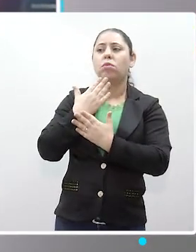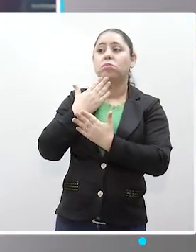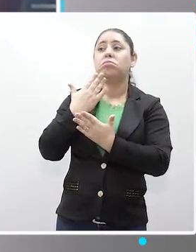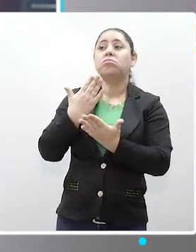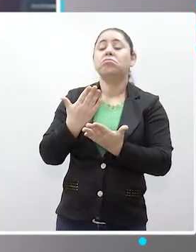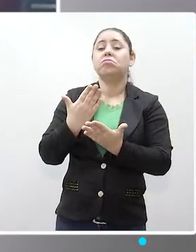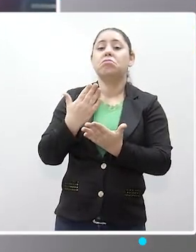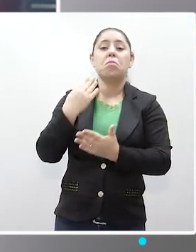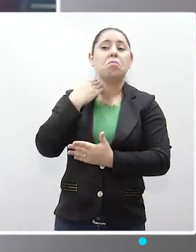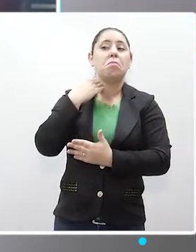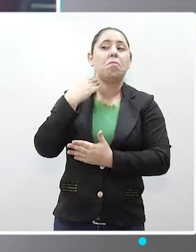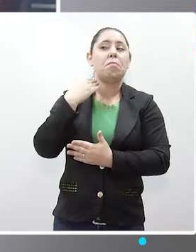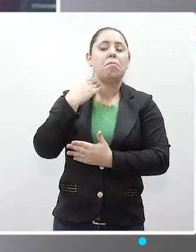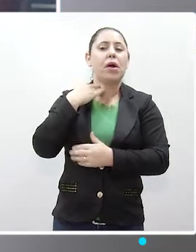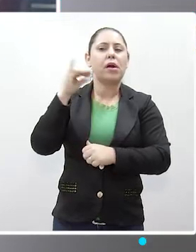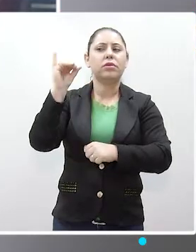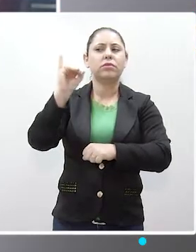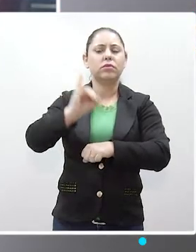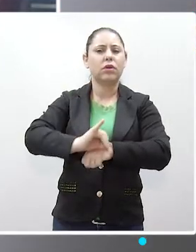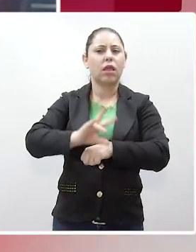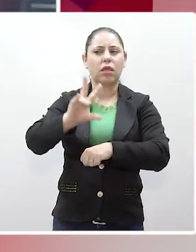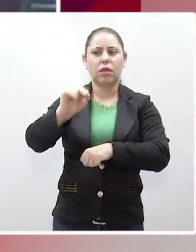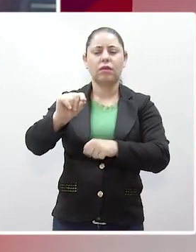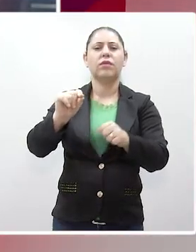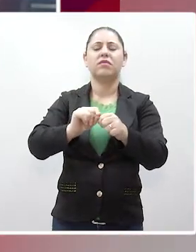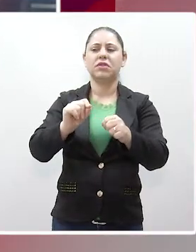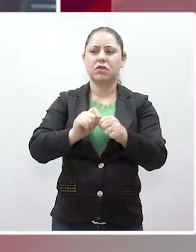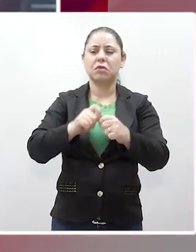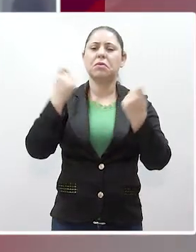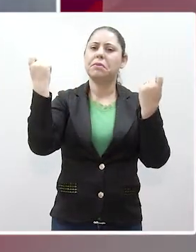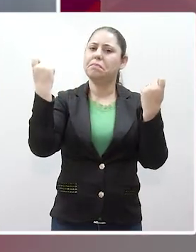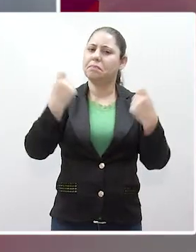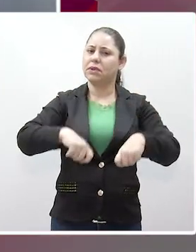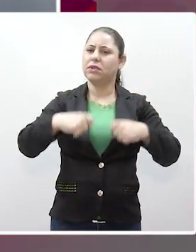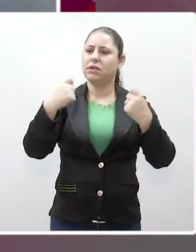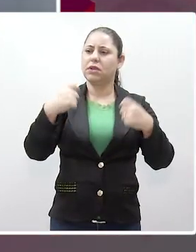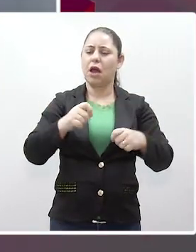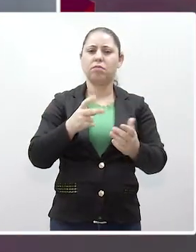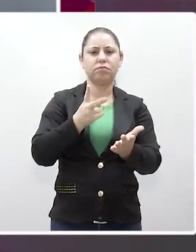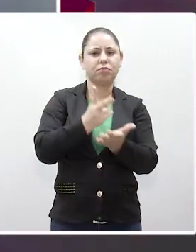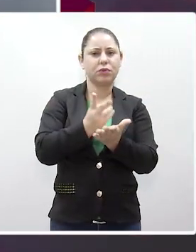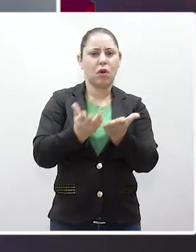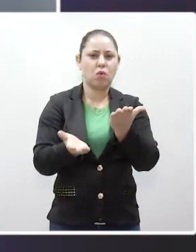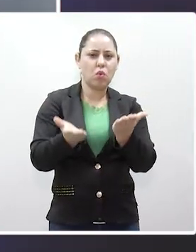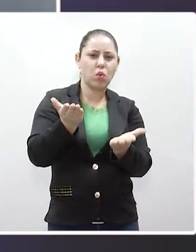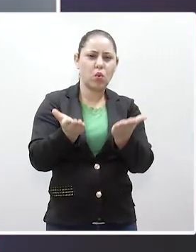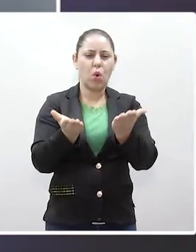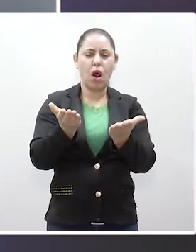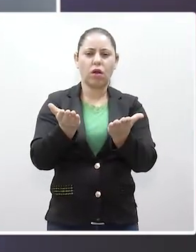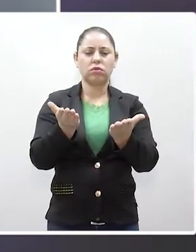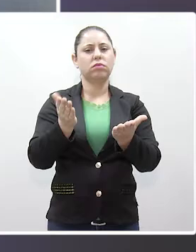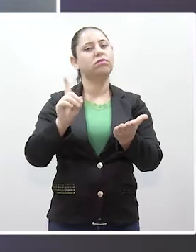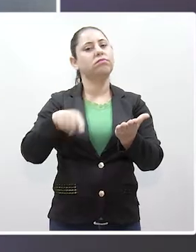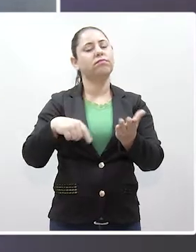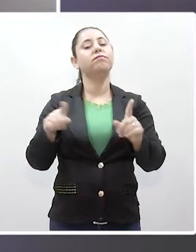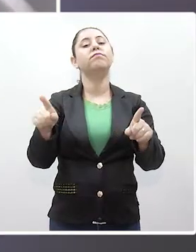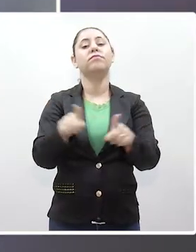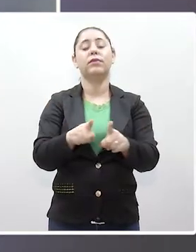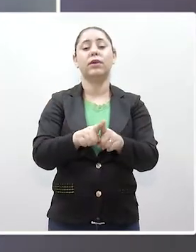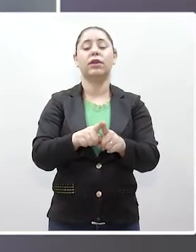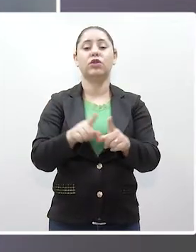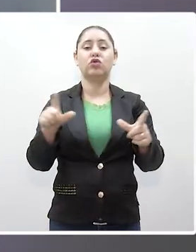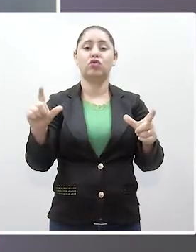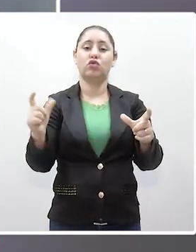Banco Central não vai brincar com a inflação, ele vai fazer o que for necessário para controlar a inflação. Isso